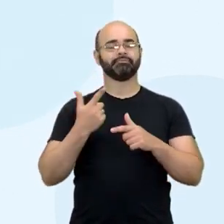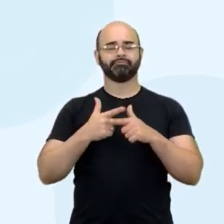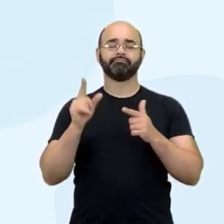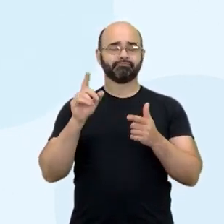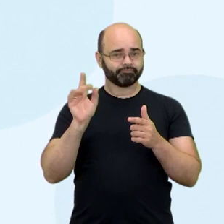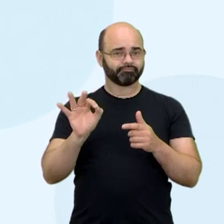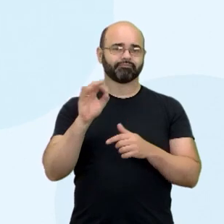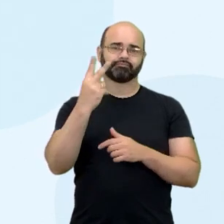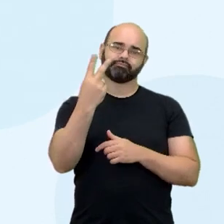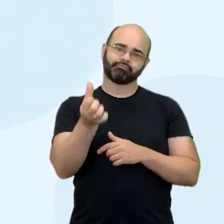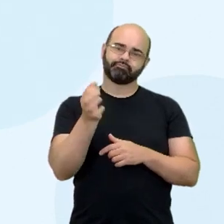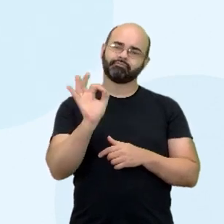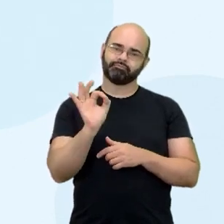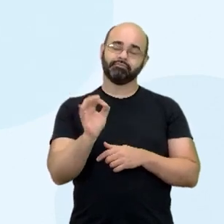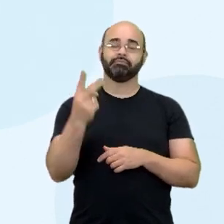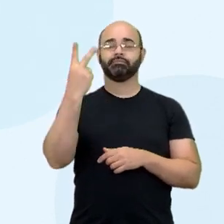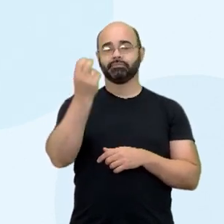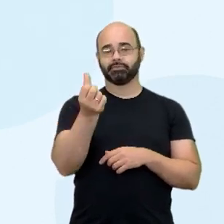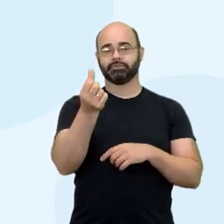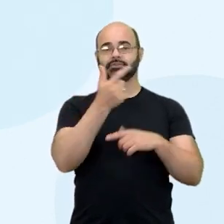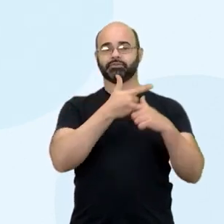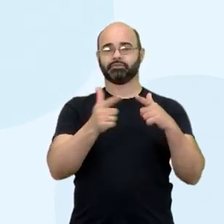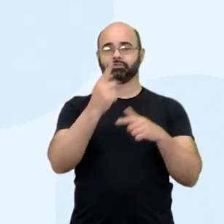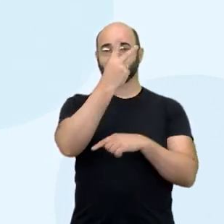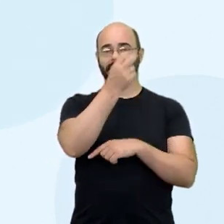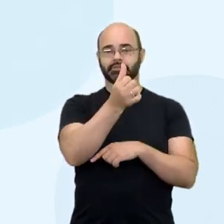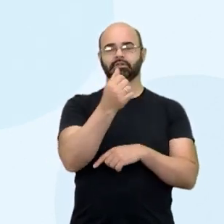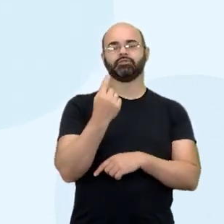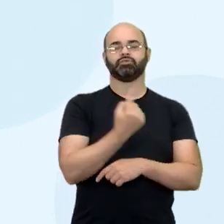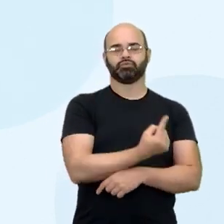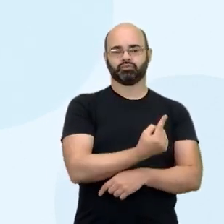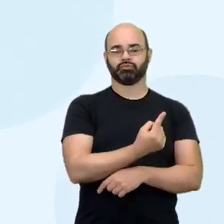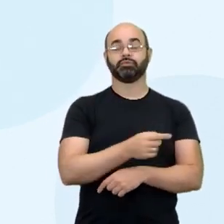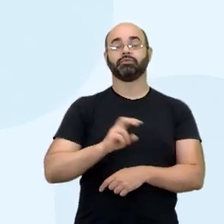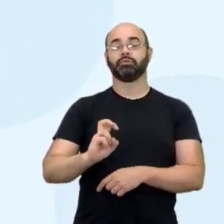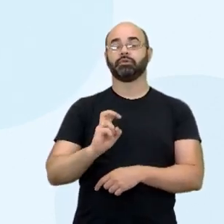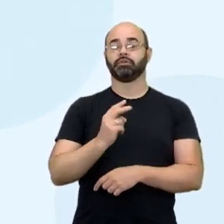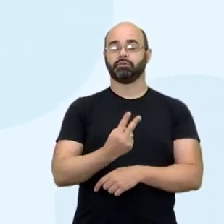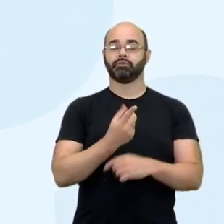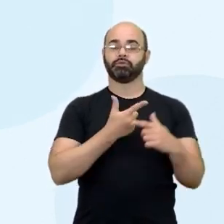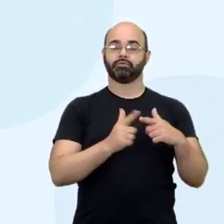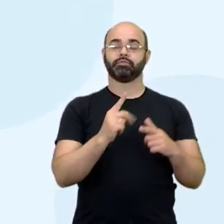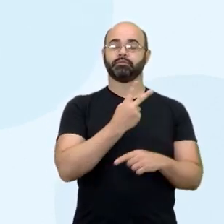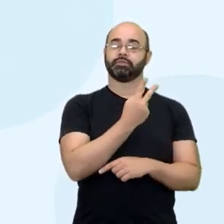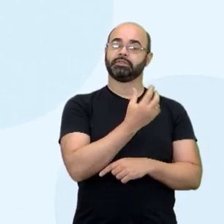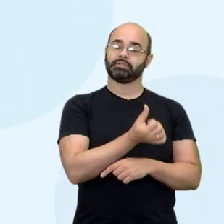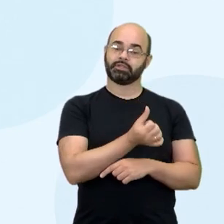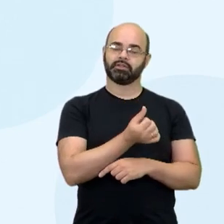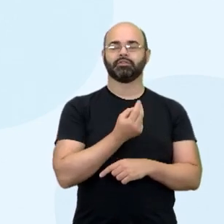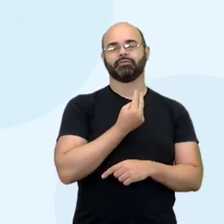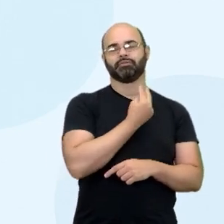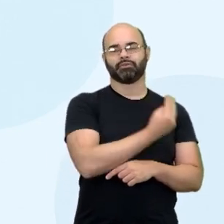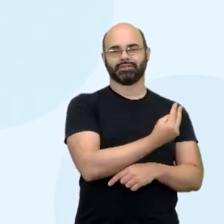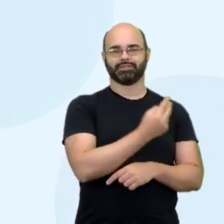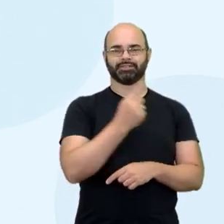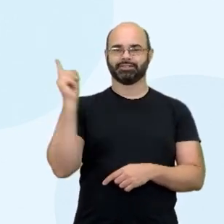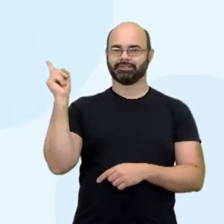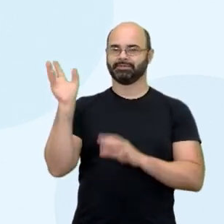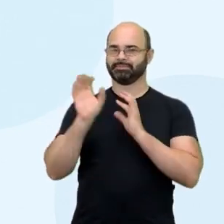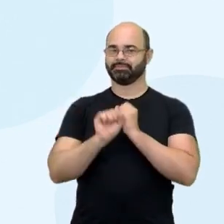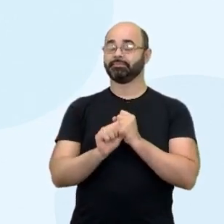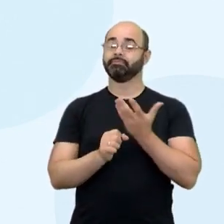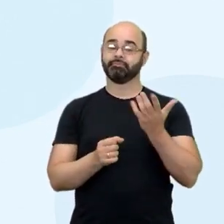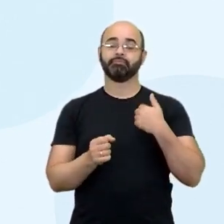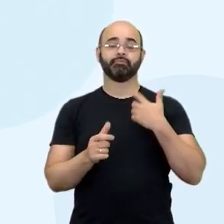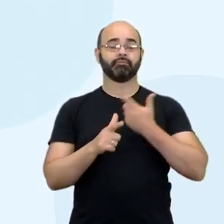próprio 26, né, O Tony? próprio 26, muito bem. E aí, Osmar, nesse caso aqui, eu poderia fazer diferente também, né? Eu poderia pegar e